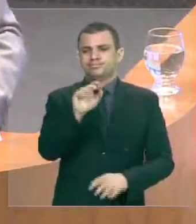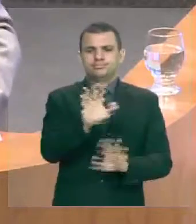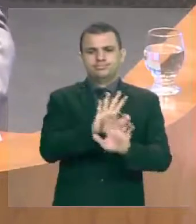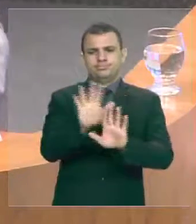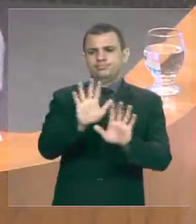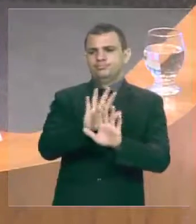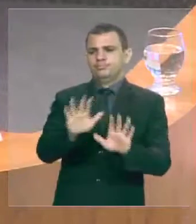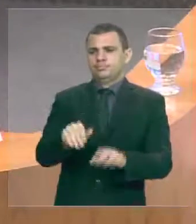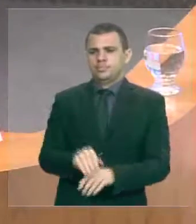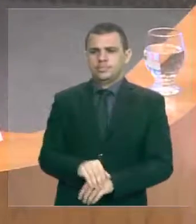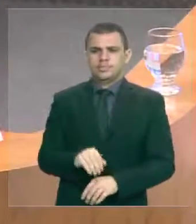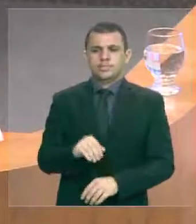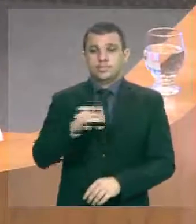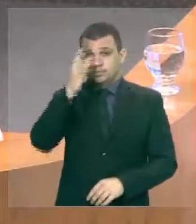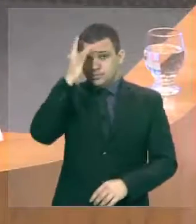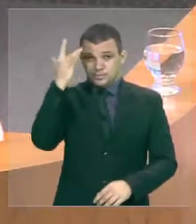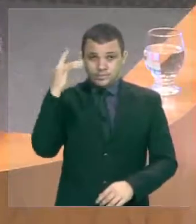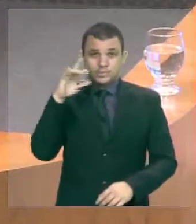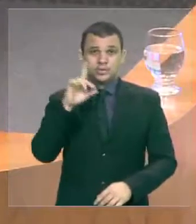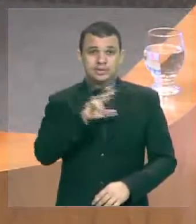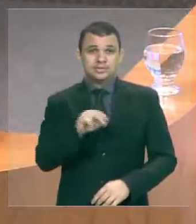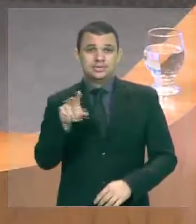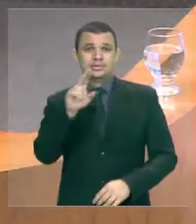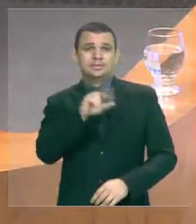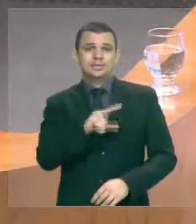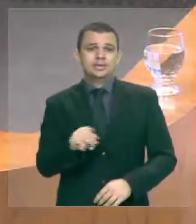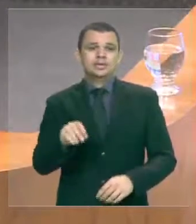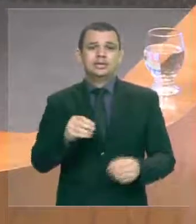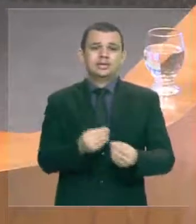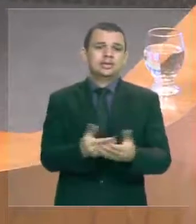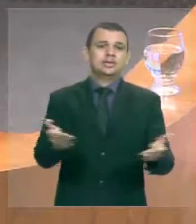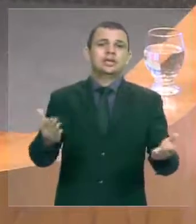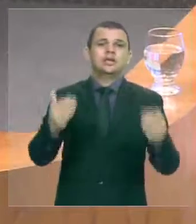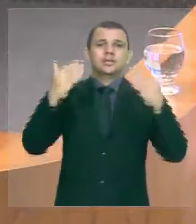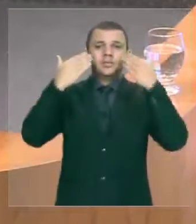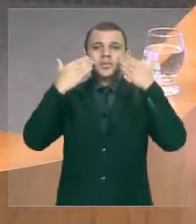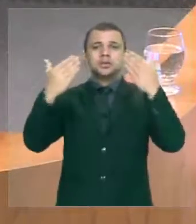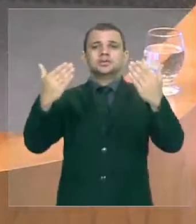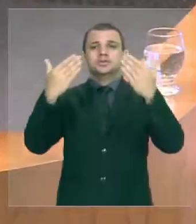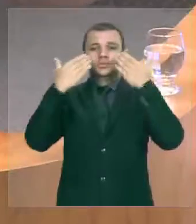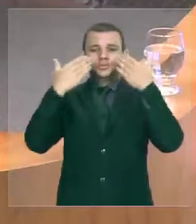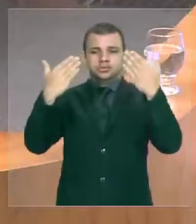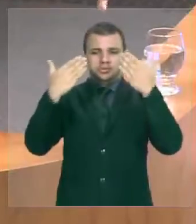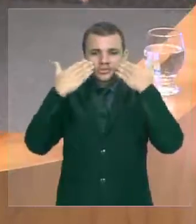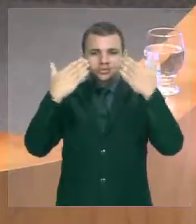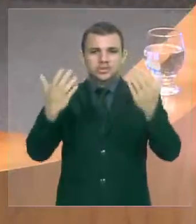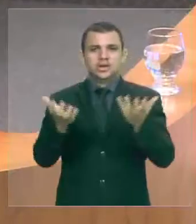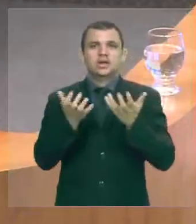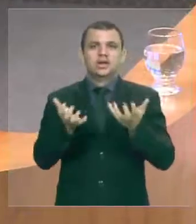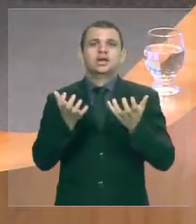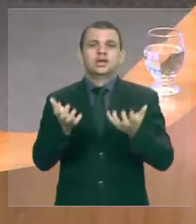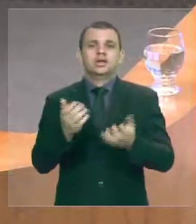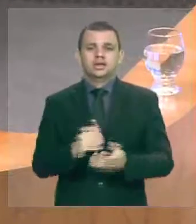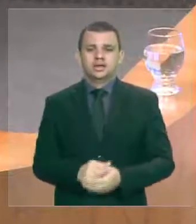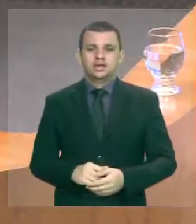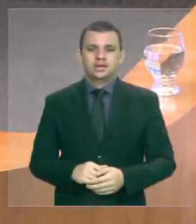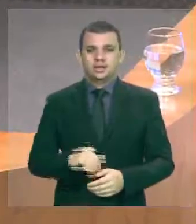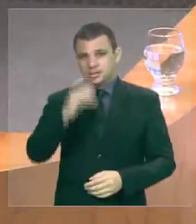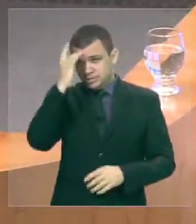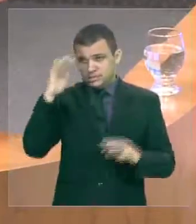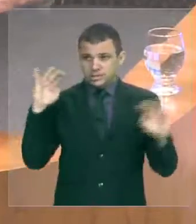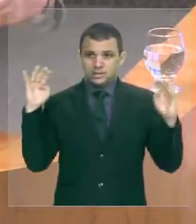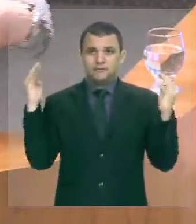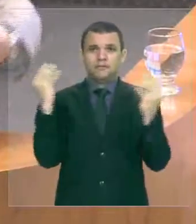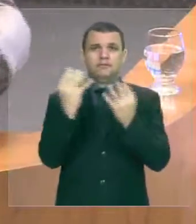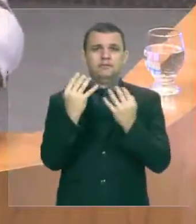para a plateia. O demagogo vai para a mídia. Ele se cerca. O